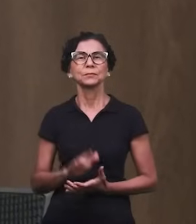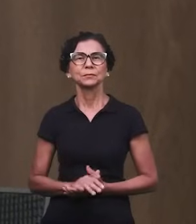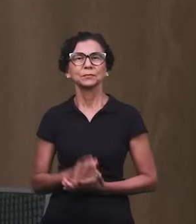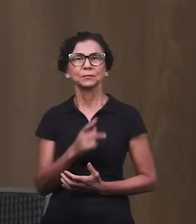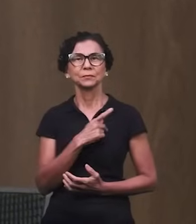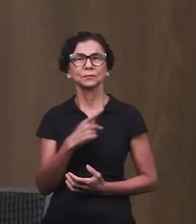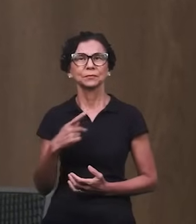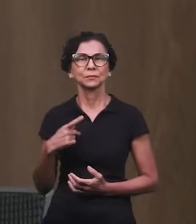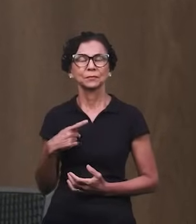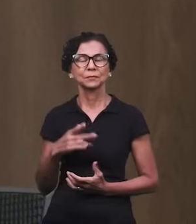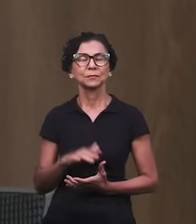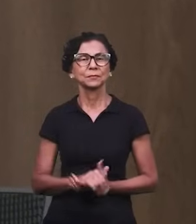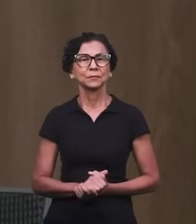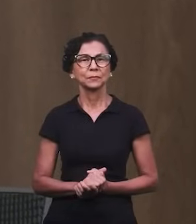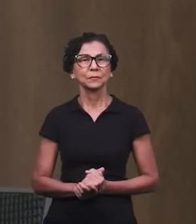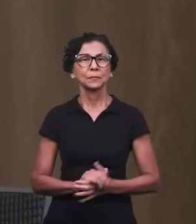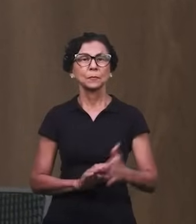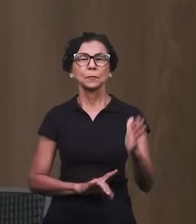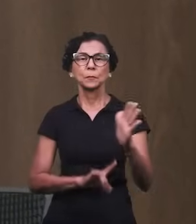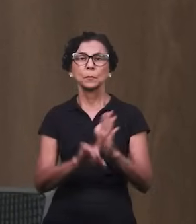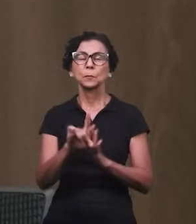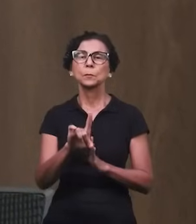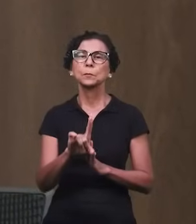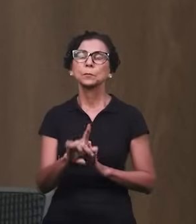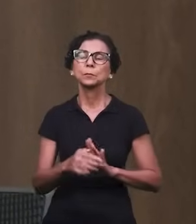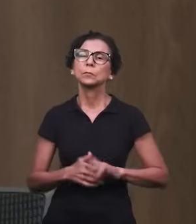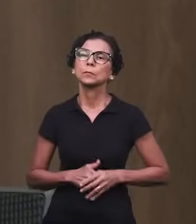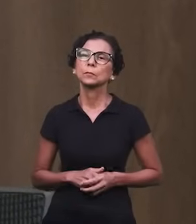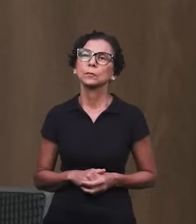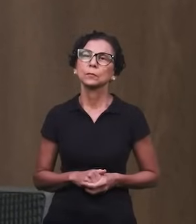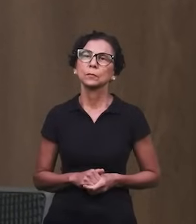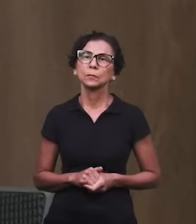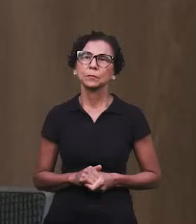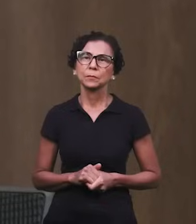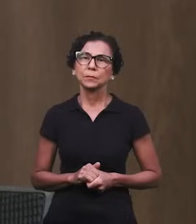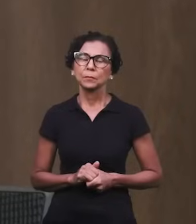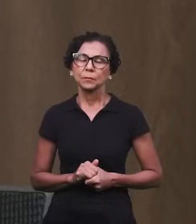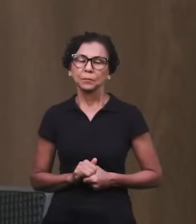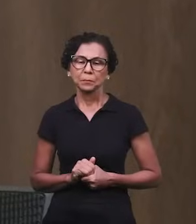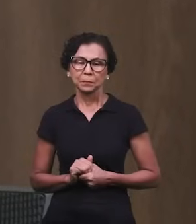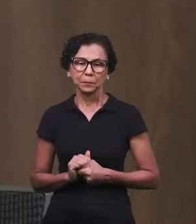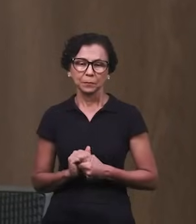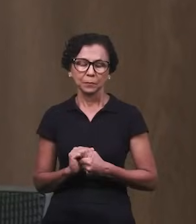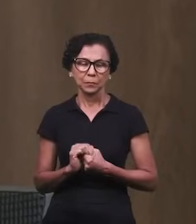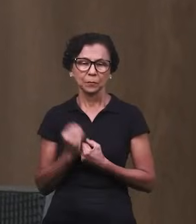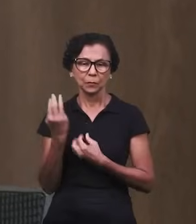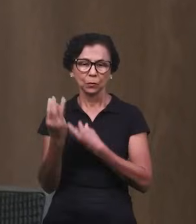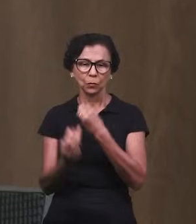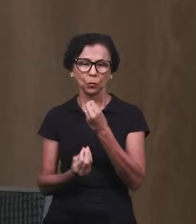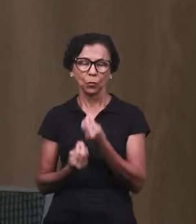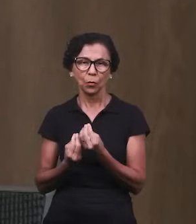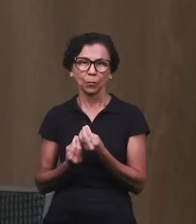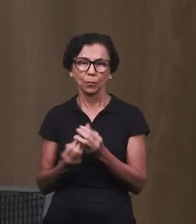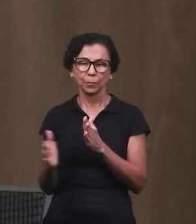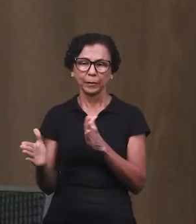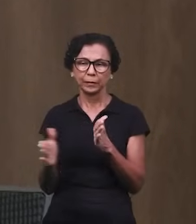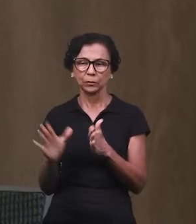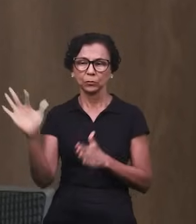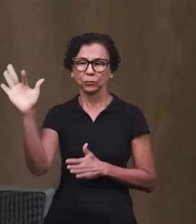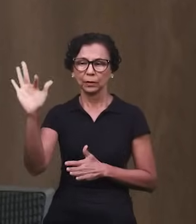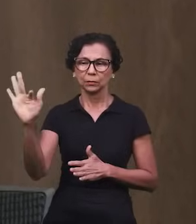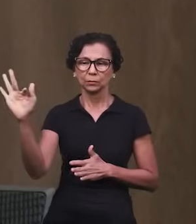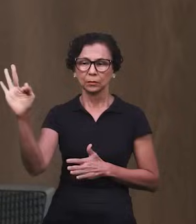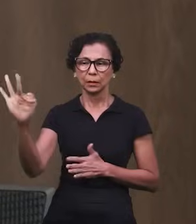pastor. Eu me chamo Thaís e a minha pergunta é como o jovem ele vai passar por esse período da faculdade e